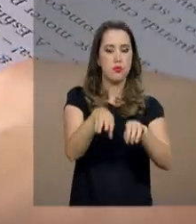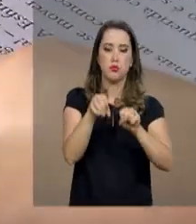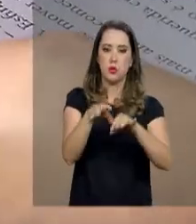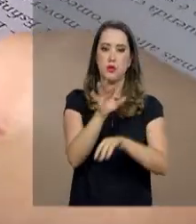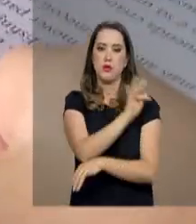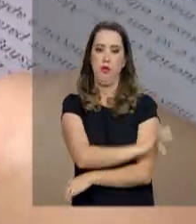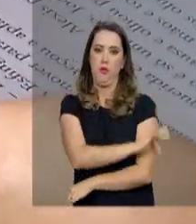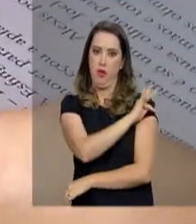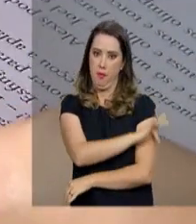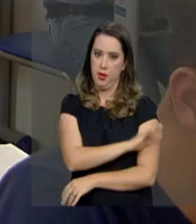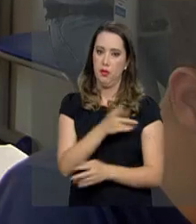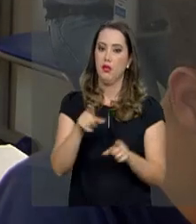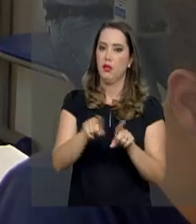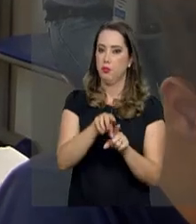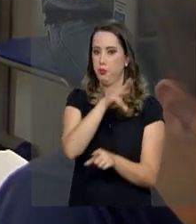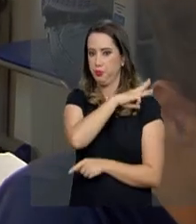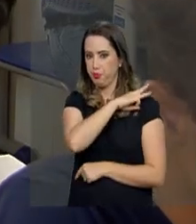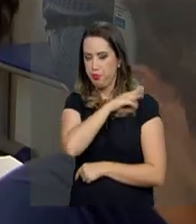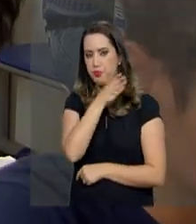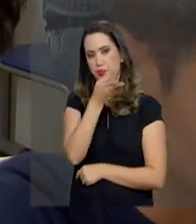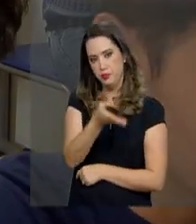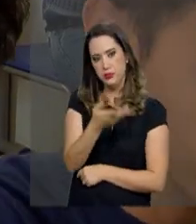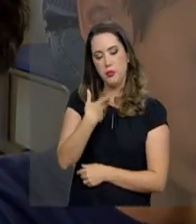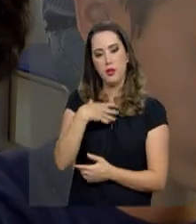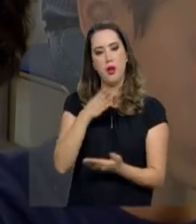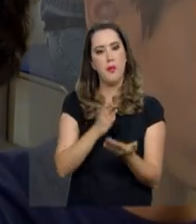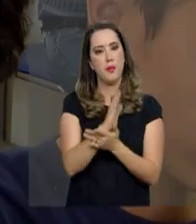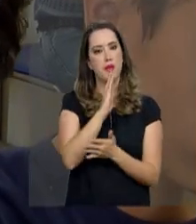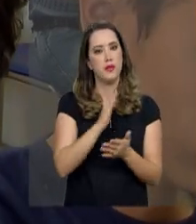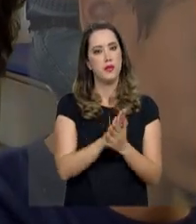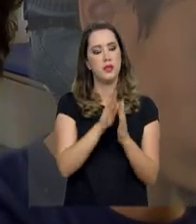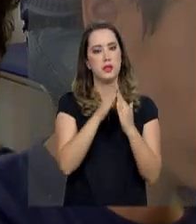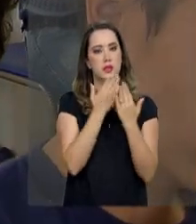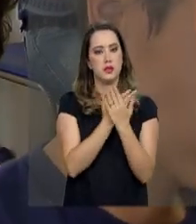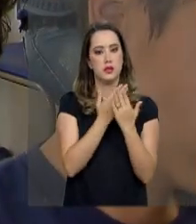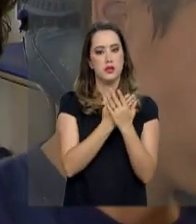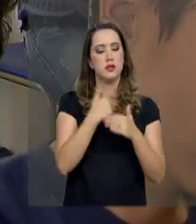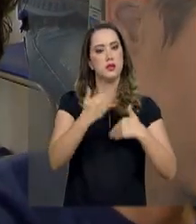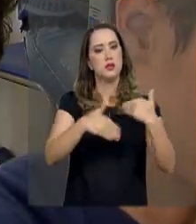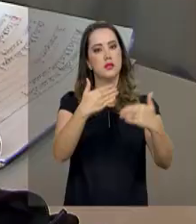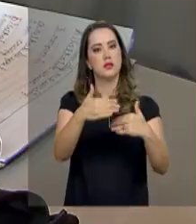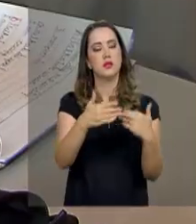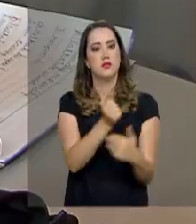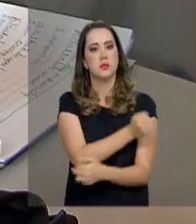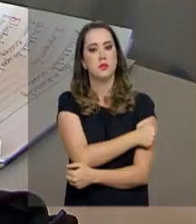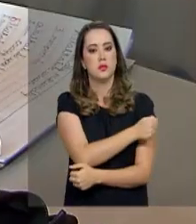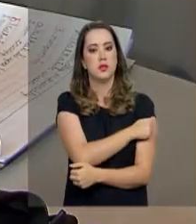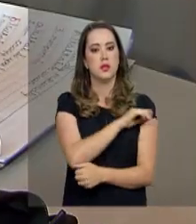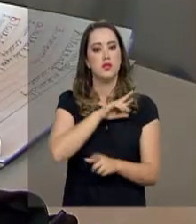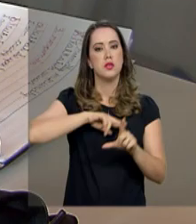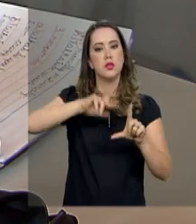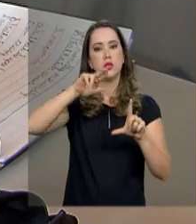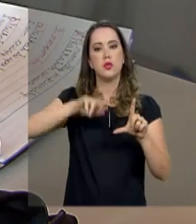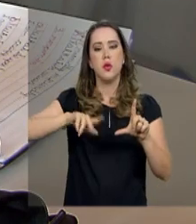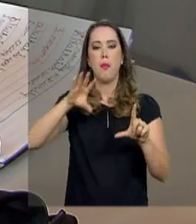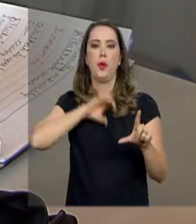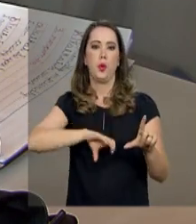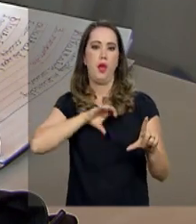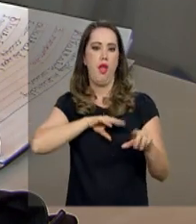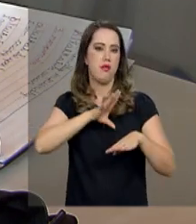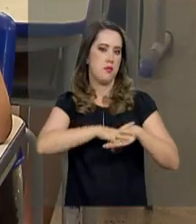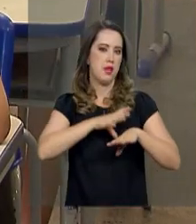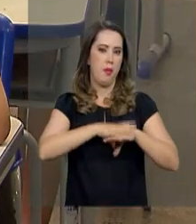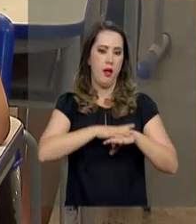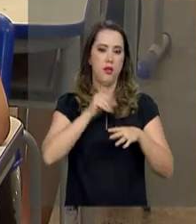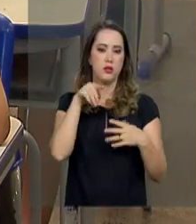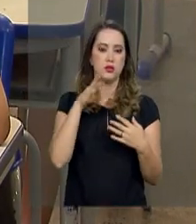ensino fundamental e médio, com base em dados como aprovação nas escolas e desempenho dos estudantes em disciplinas como português e